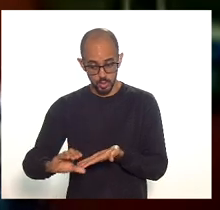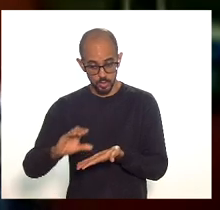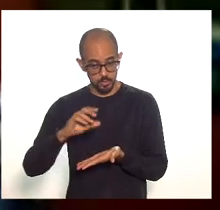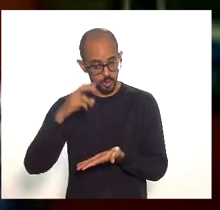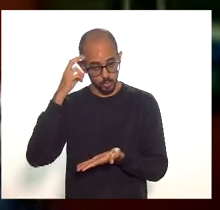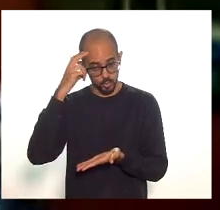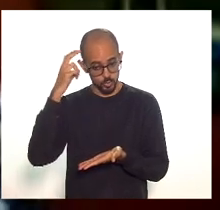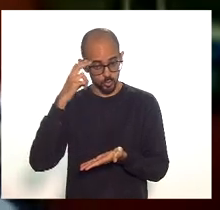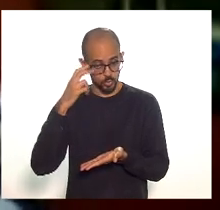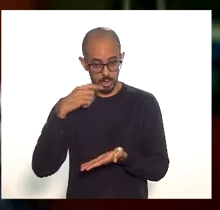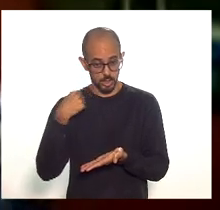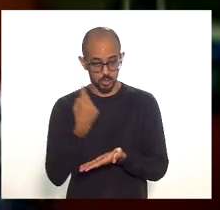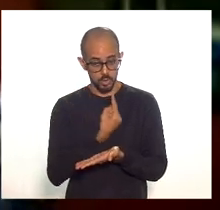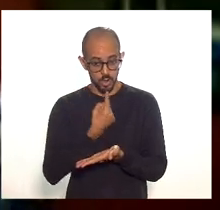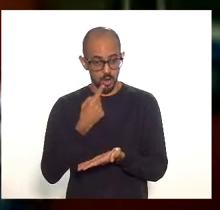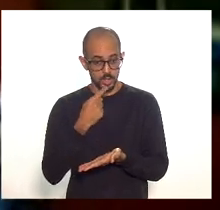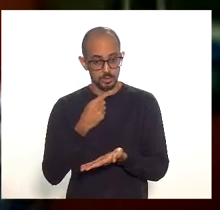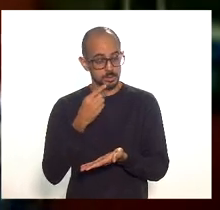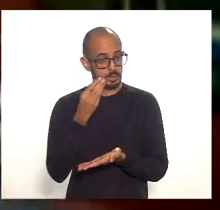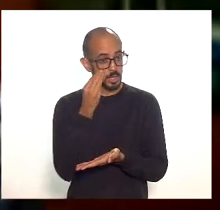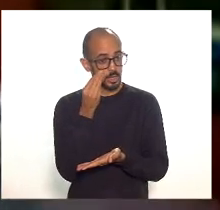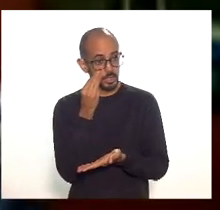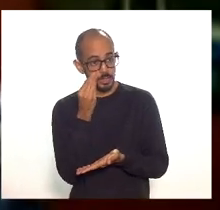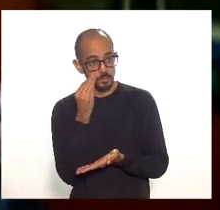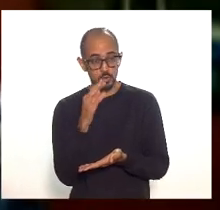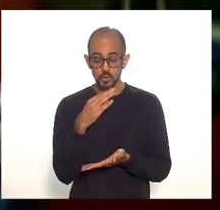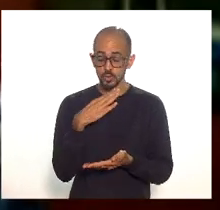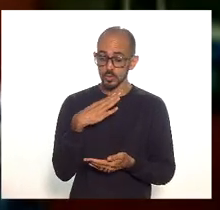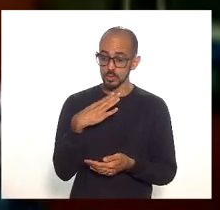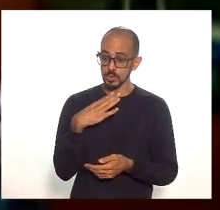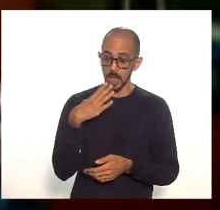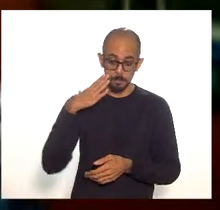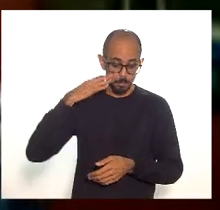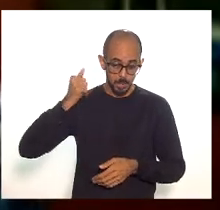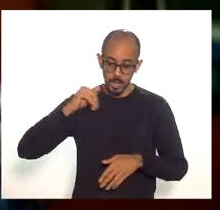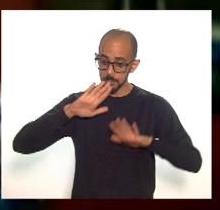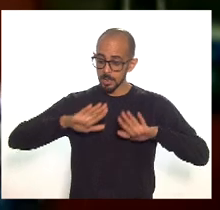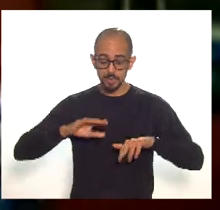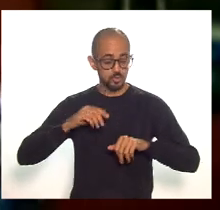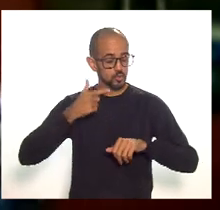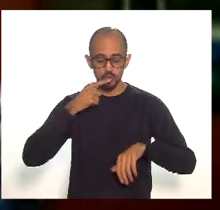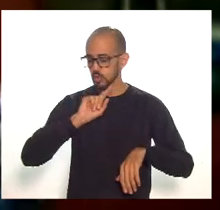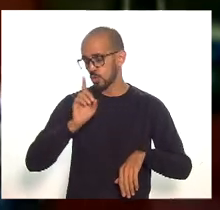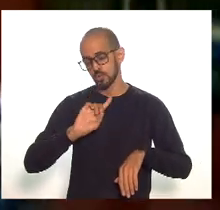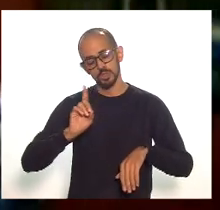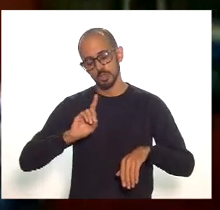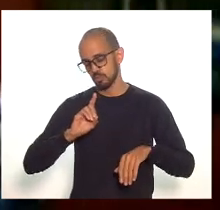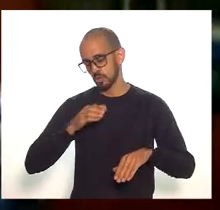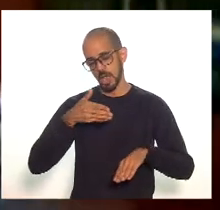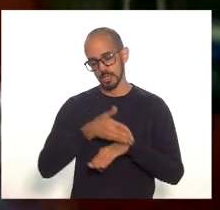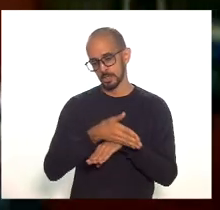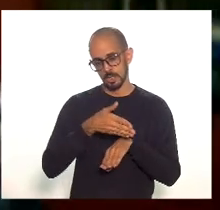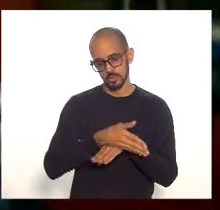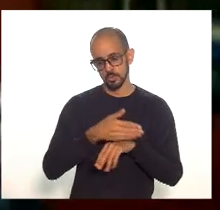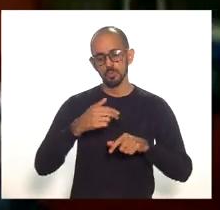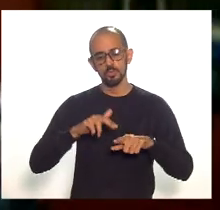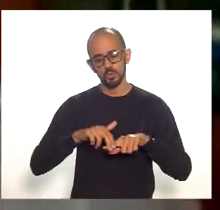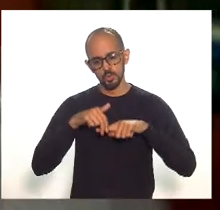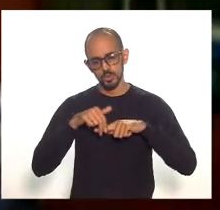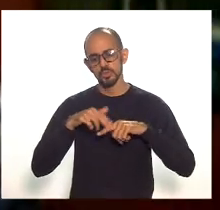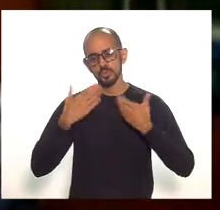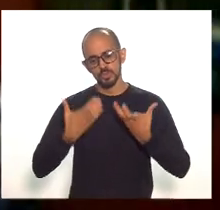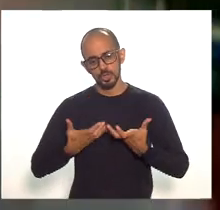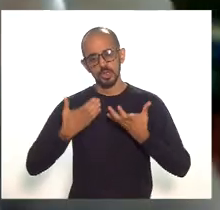Nós não, a gente tenta conhecer e nós não conhecemos. Então, por isso que a gente entendeu que era